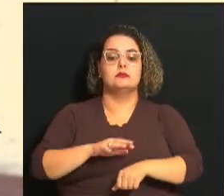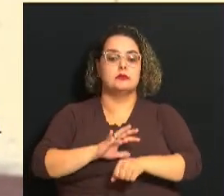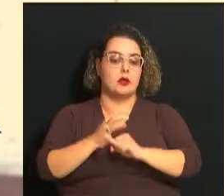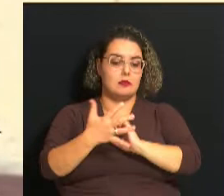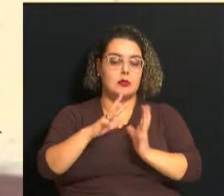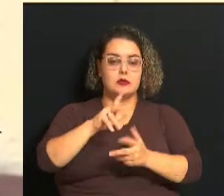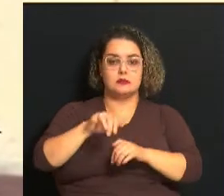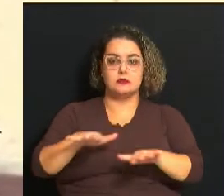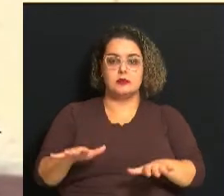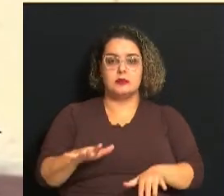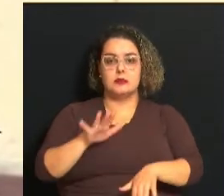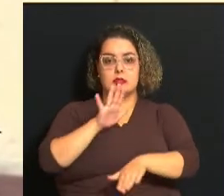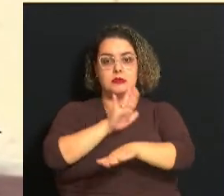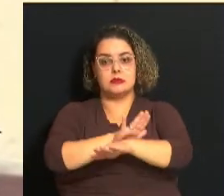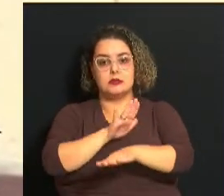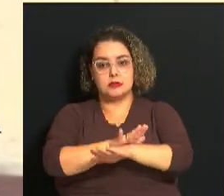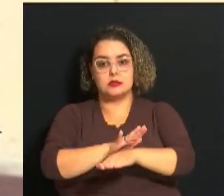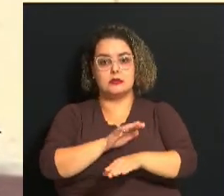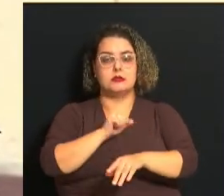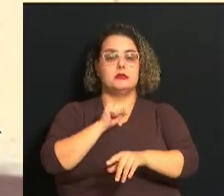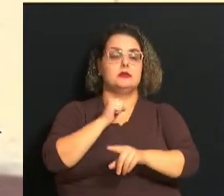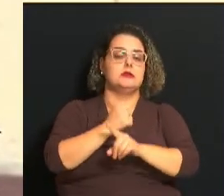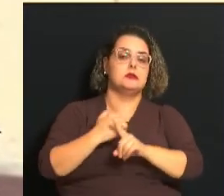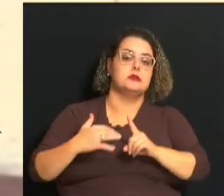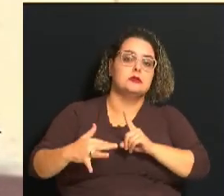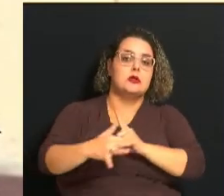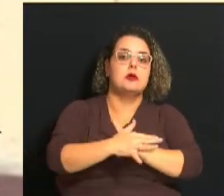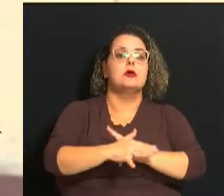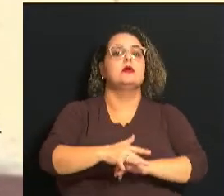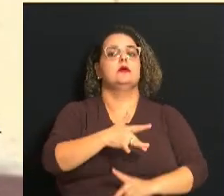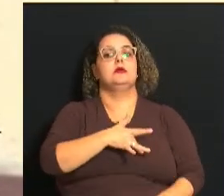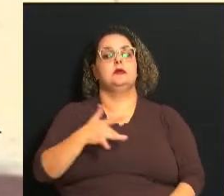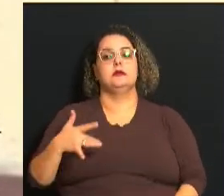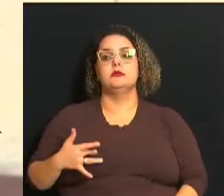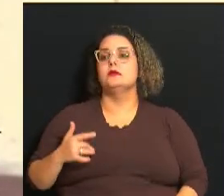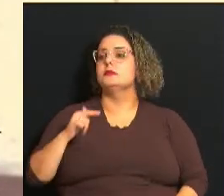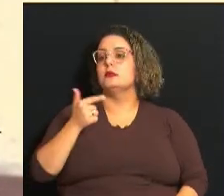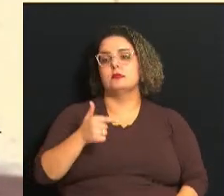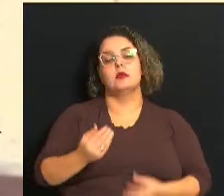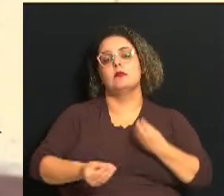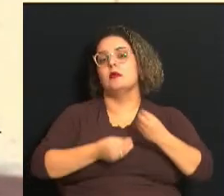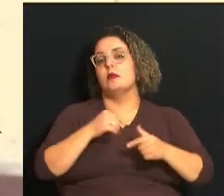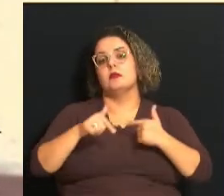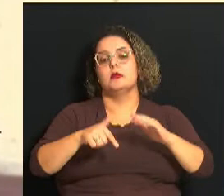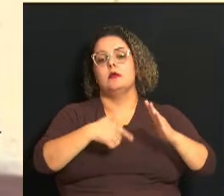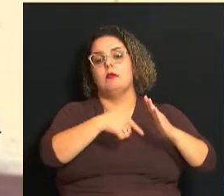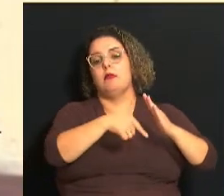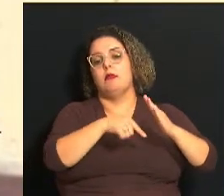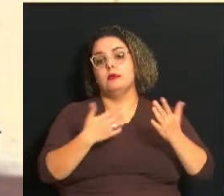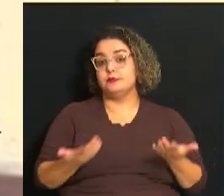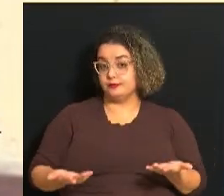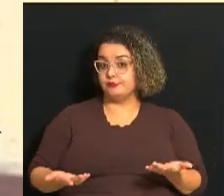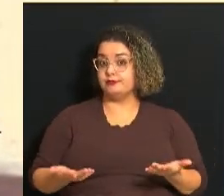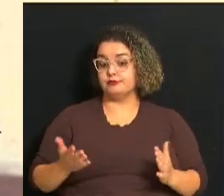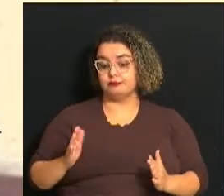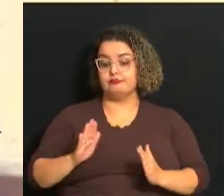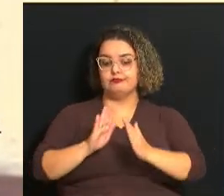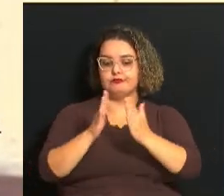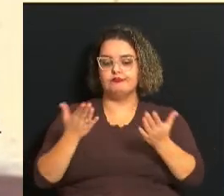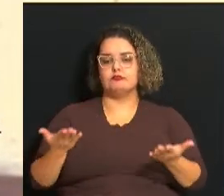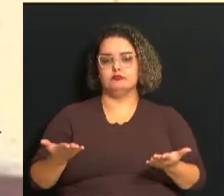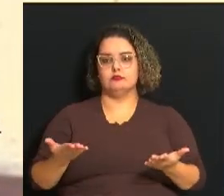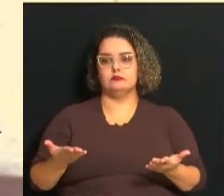que não tiveram a possibilidade de nenhum dia trabalhar de forma remota né E tem que enfrentar mesmo